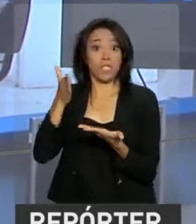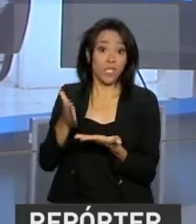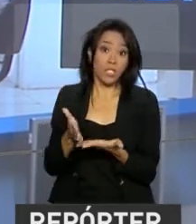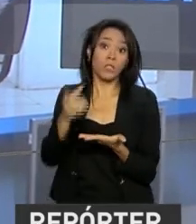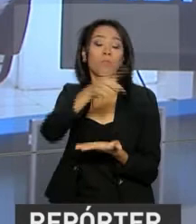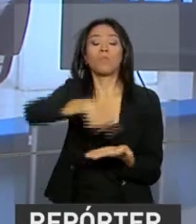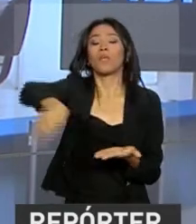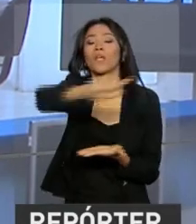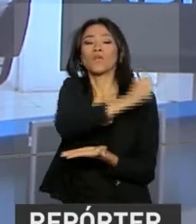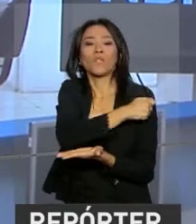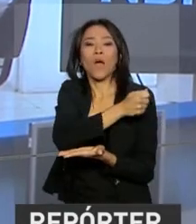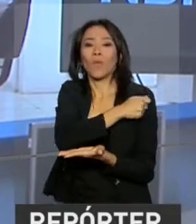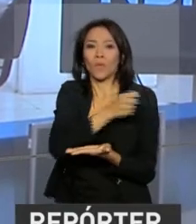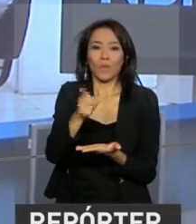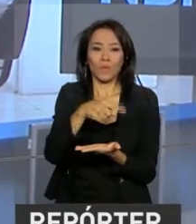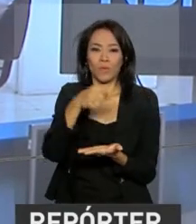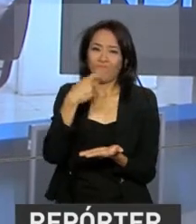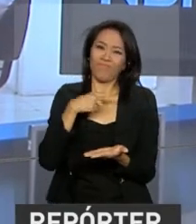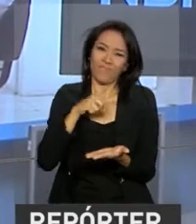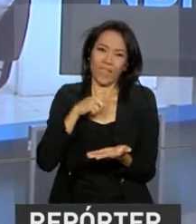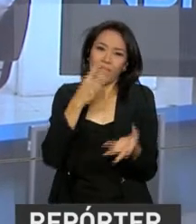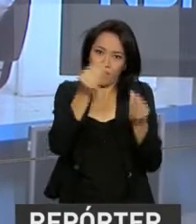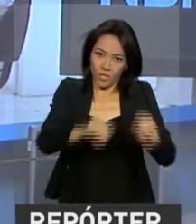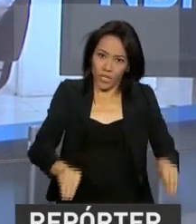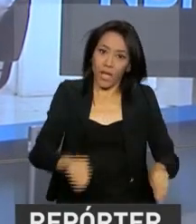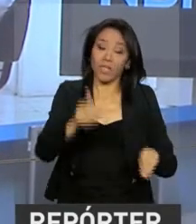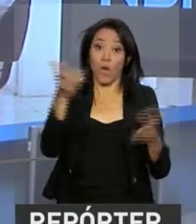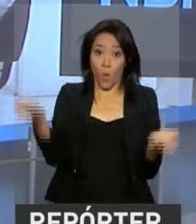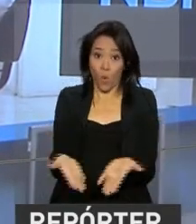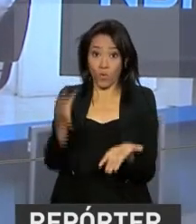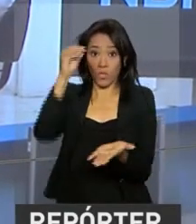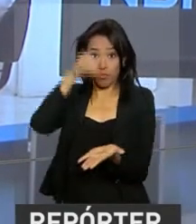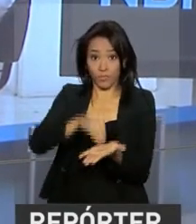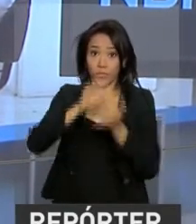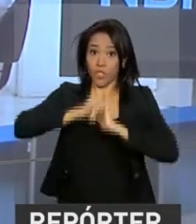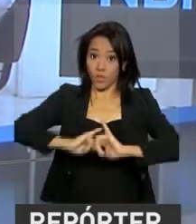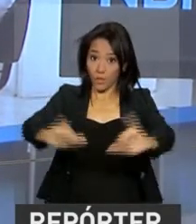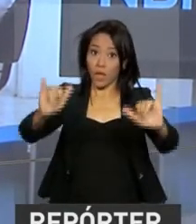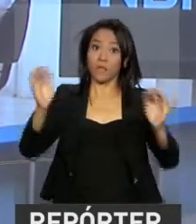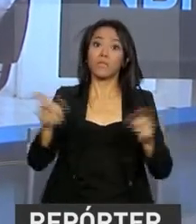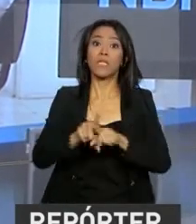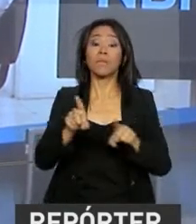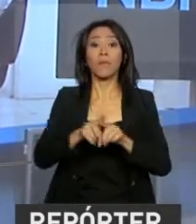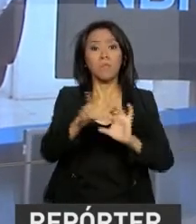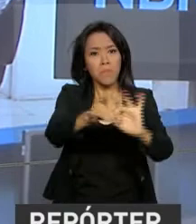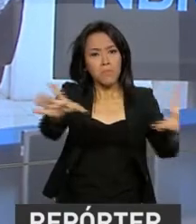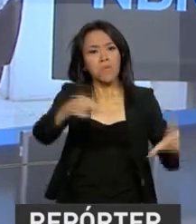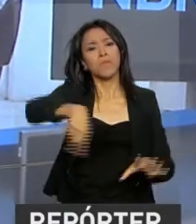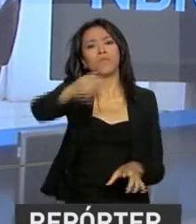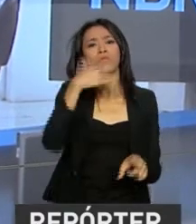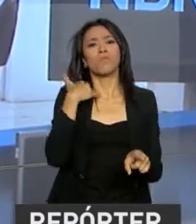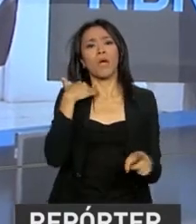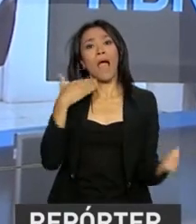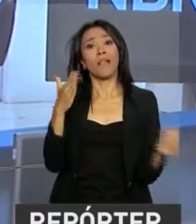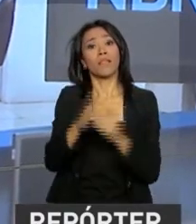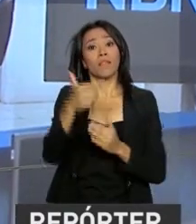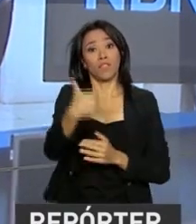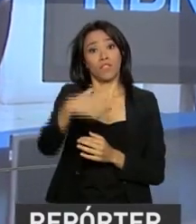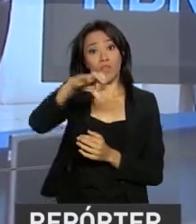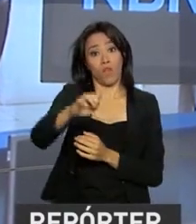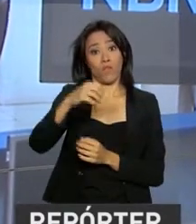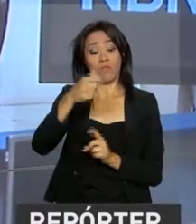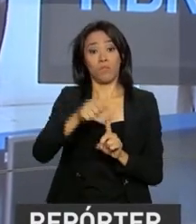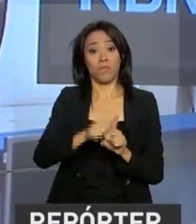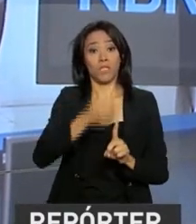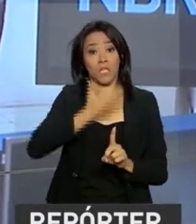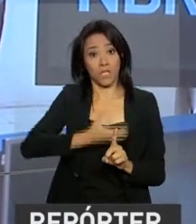nenhum estudante seja prejudicado. A portaria publicada hoje também autoriza os bancos a receber até 29 de dezembro